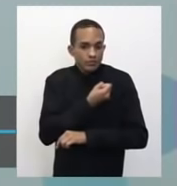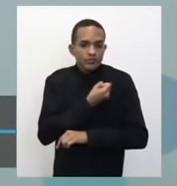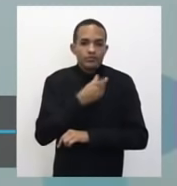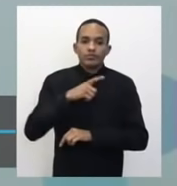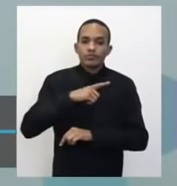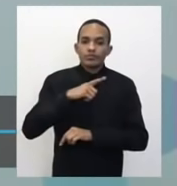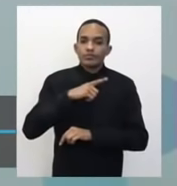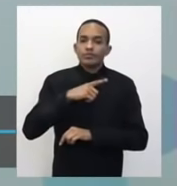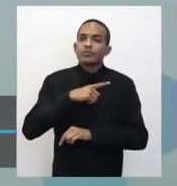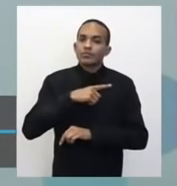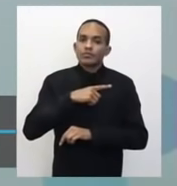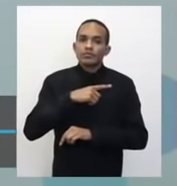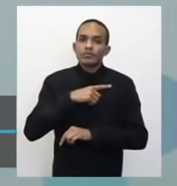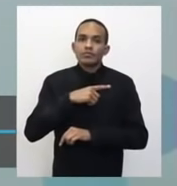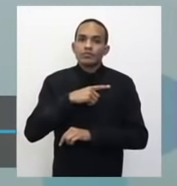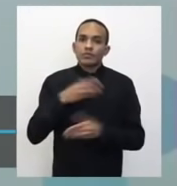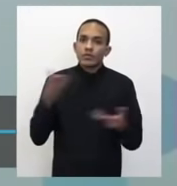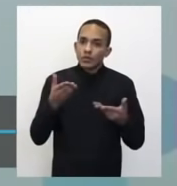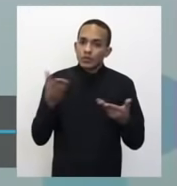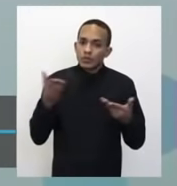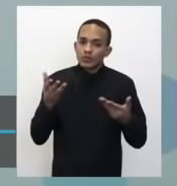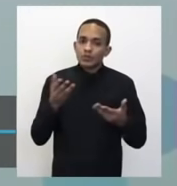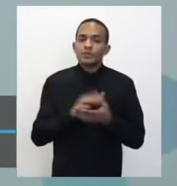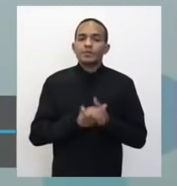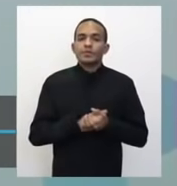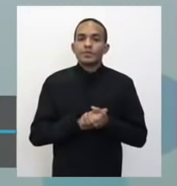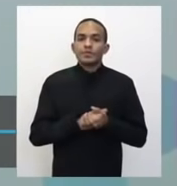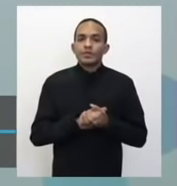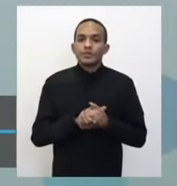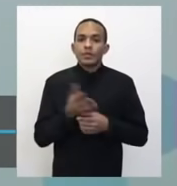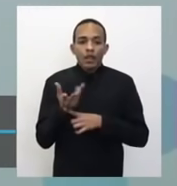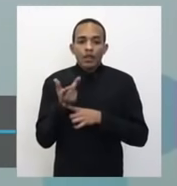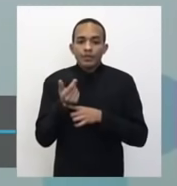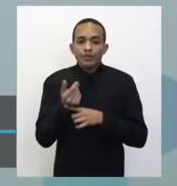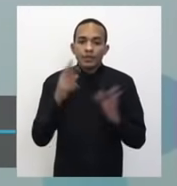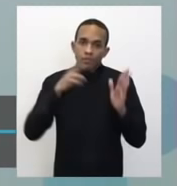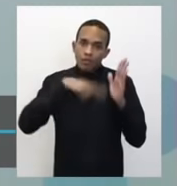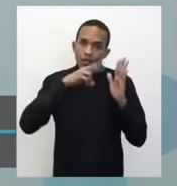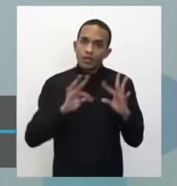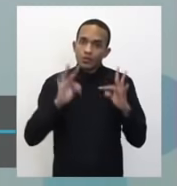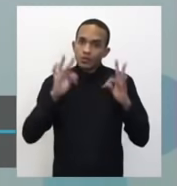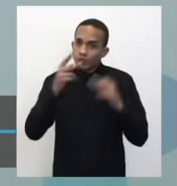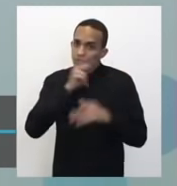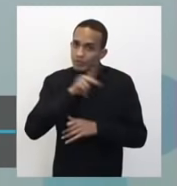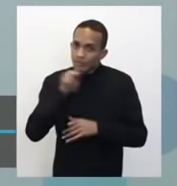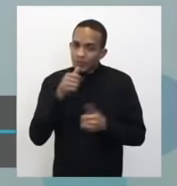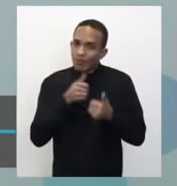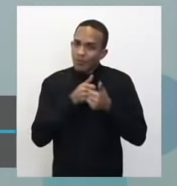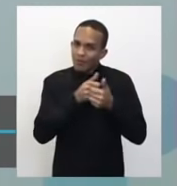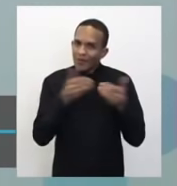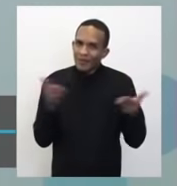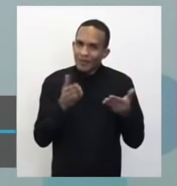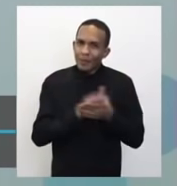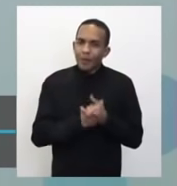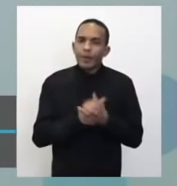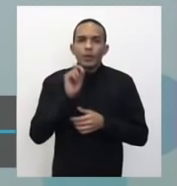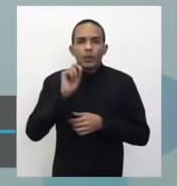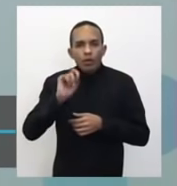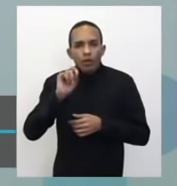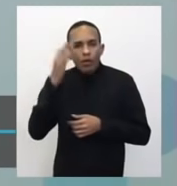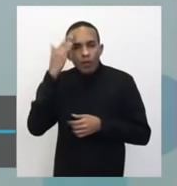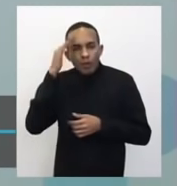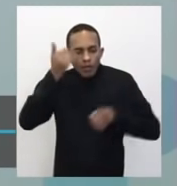O código da nossa habilidade e eu vou ler para todos os professores aí que estão nos acompanhando. Compreender